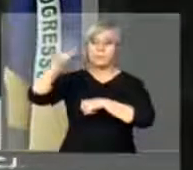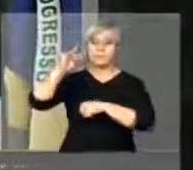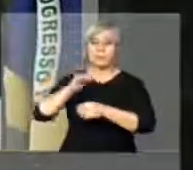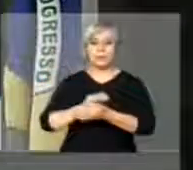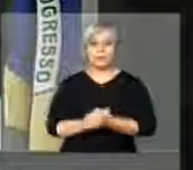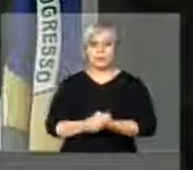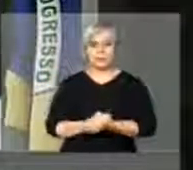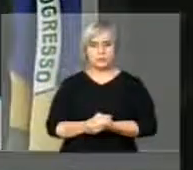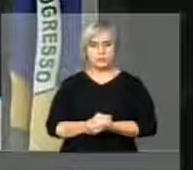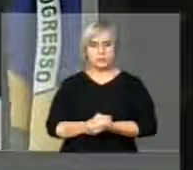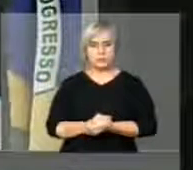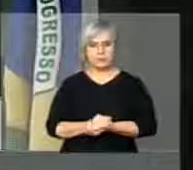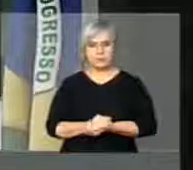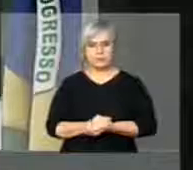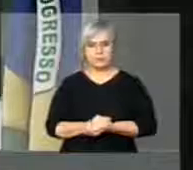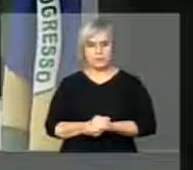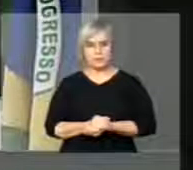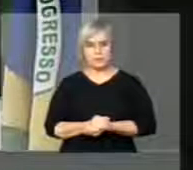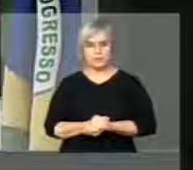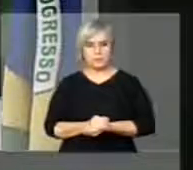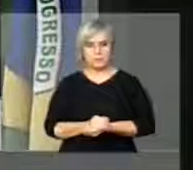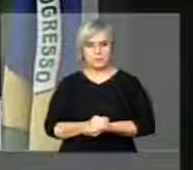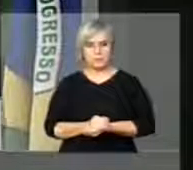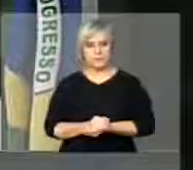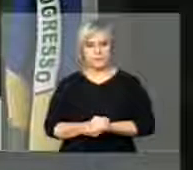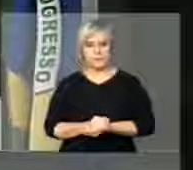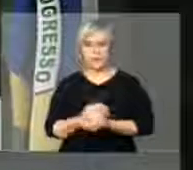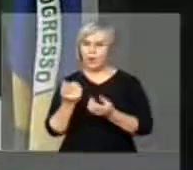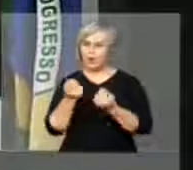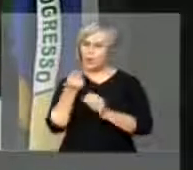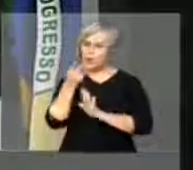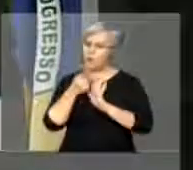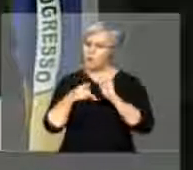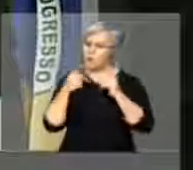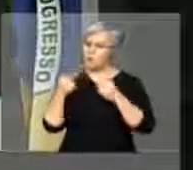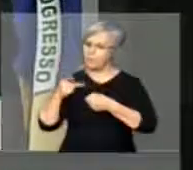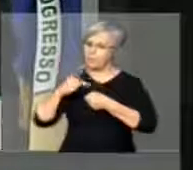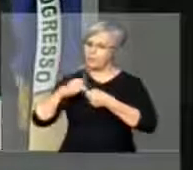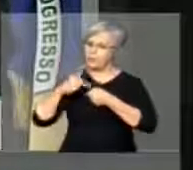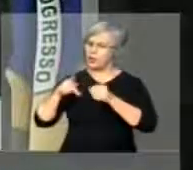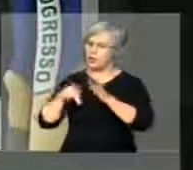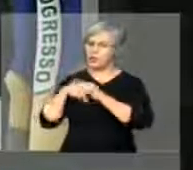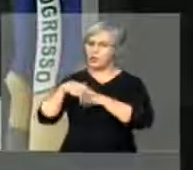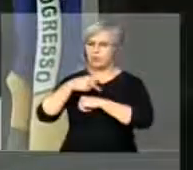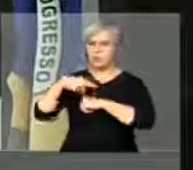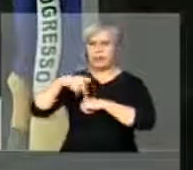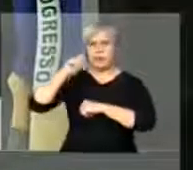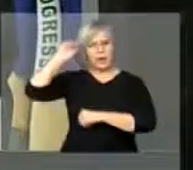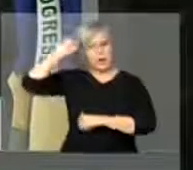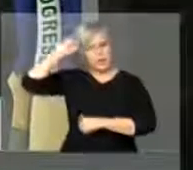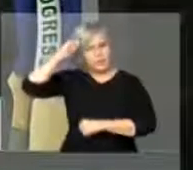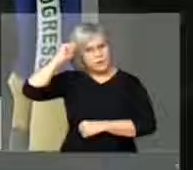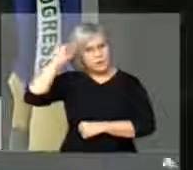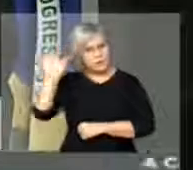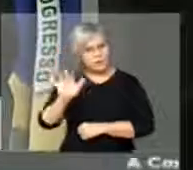suas andanças em projetos de petróleo na África,